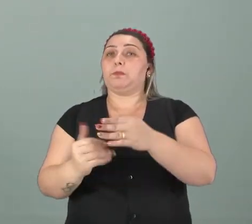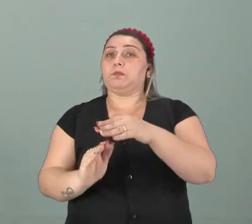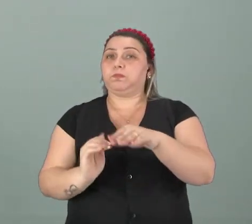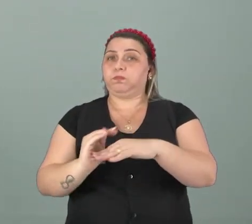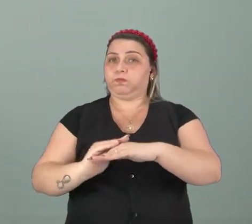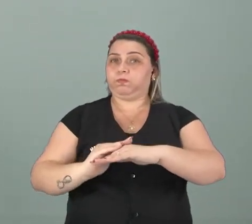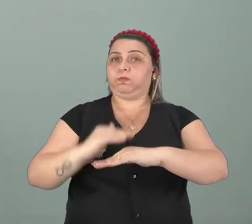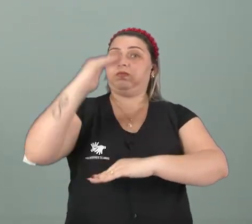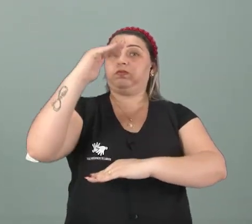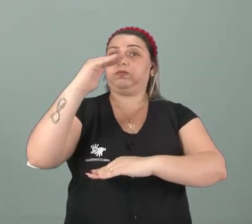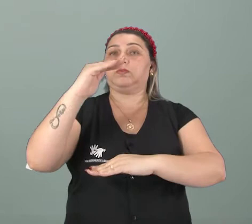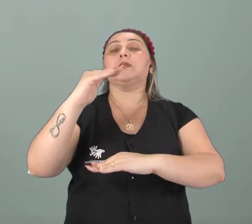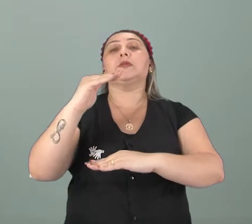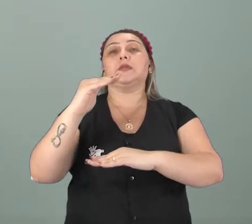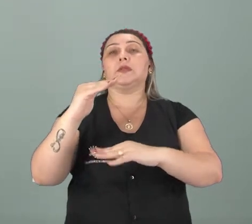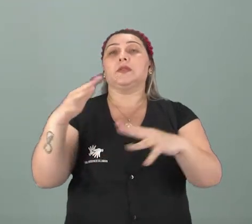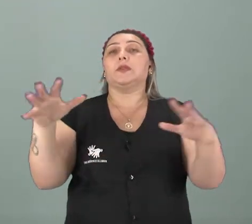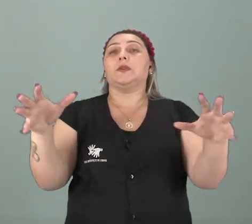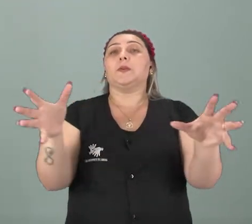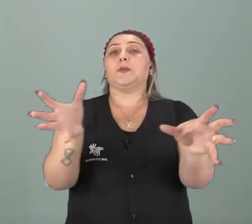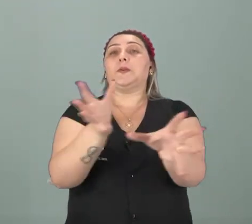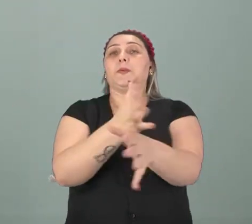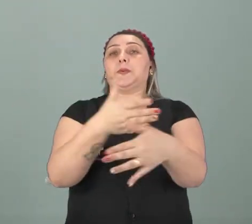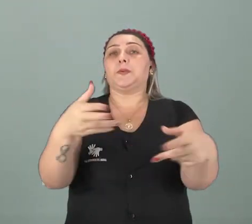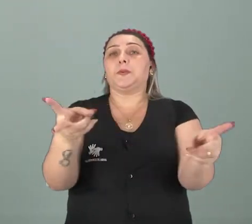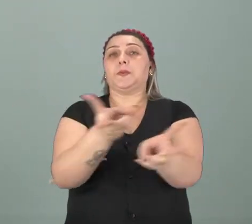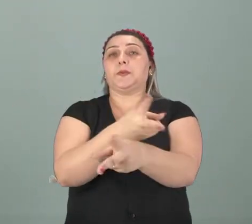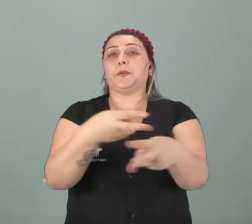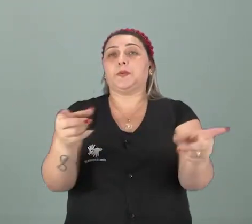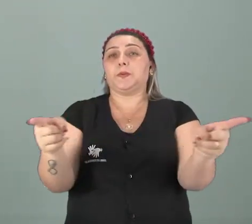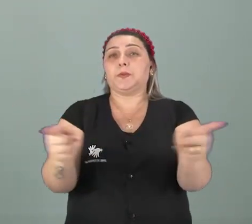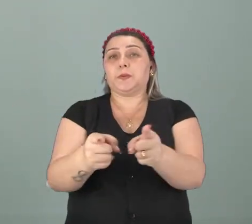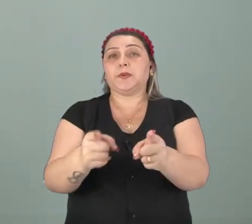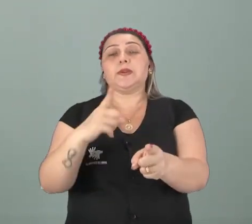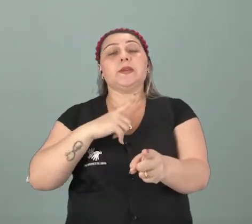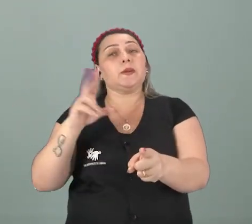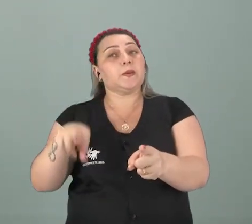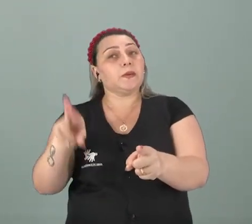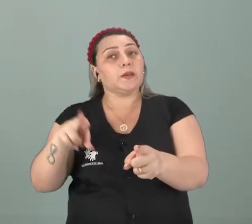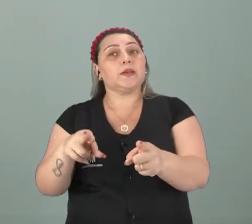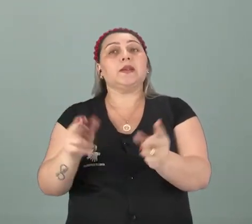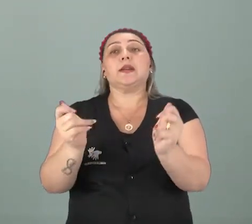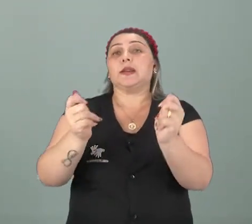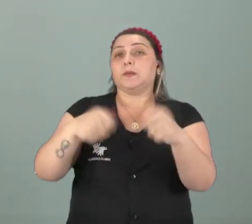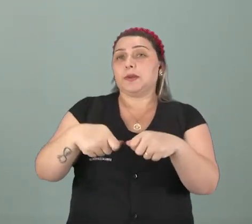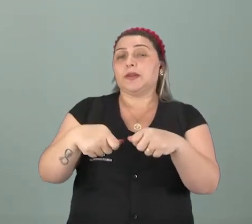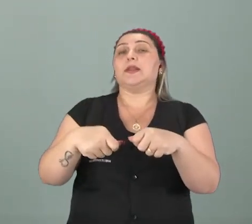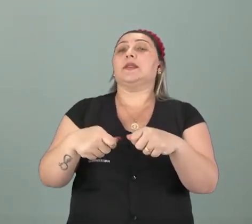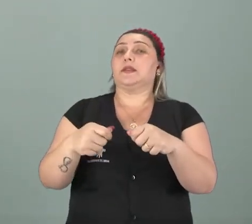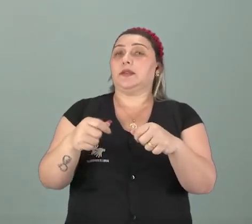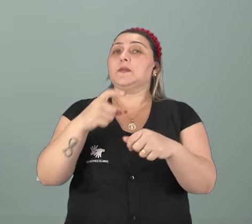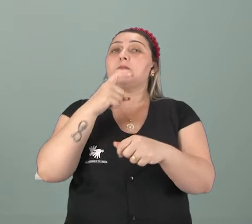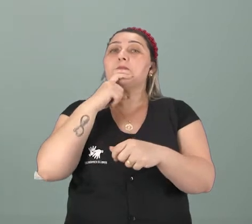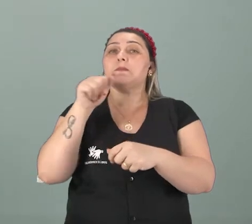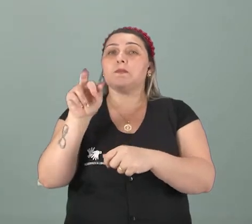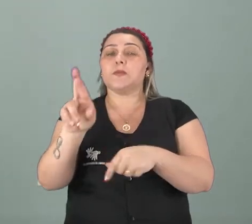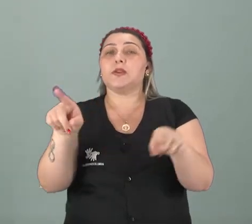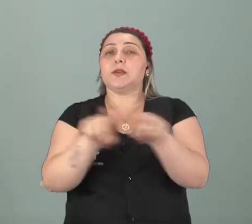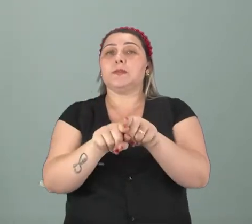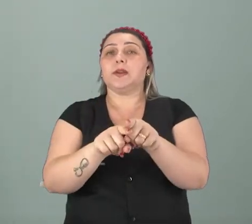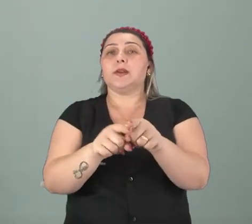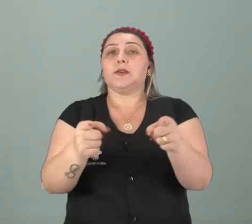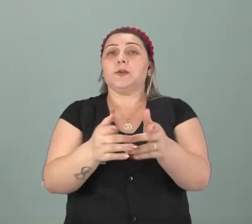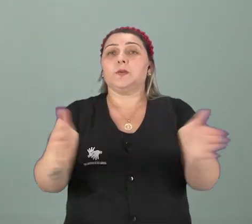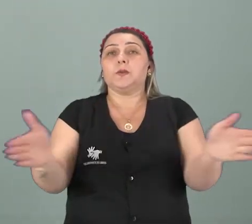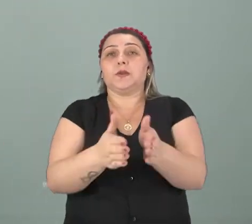muito grande para climatizar um ambiente muito pequeno. Você tem que ter ali uma razão, né, entre capacidade do ar-condicionado e o tamanho